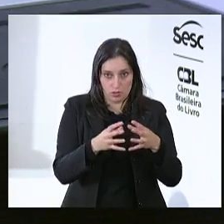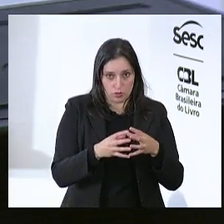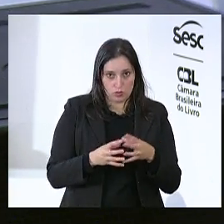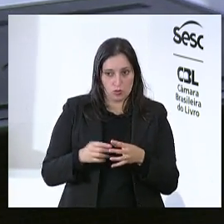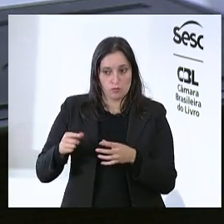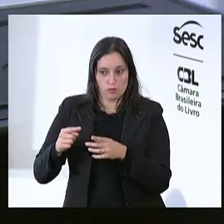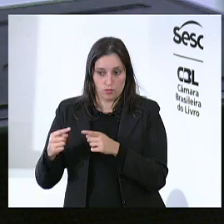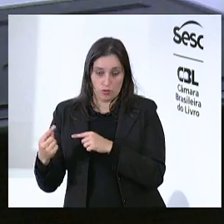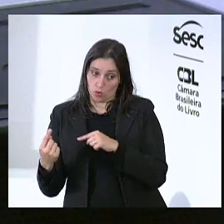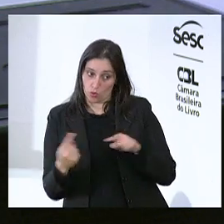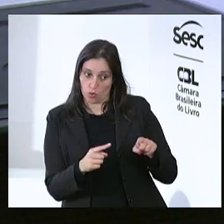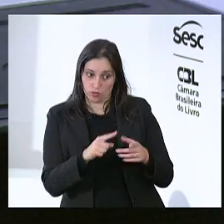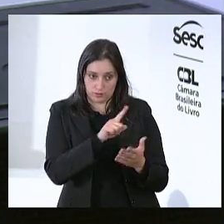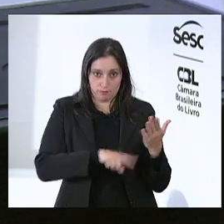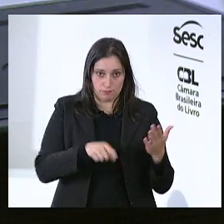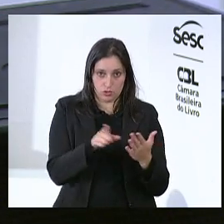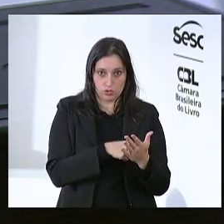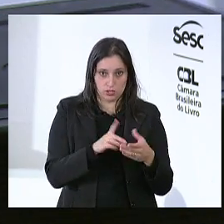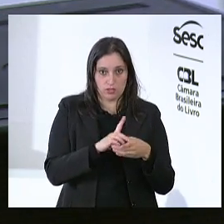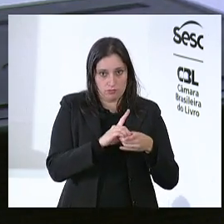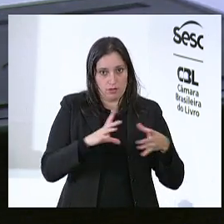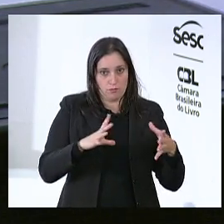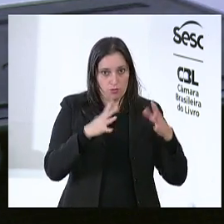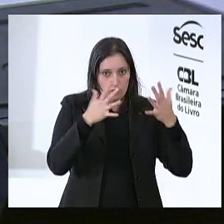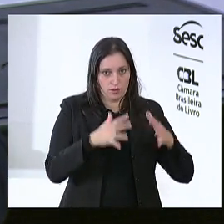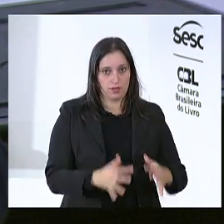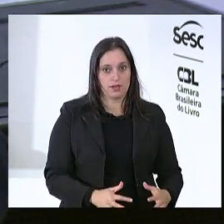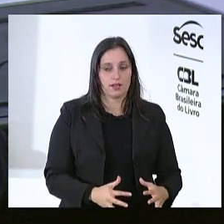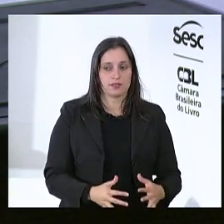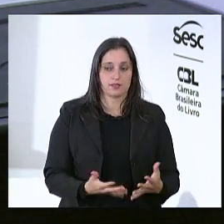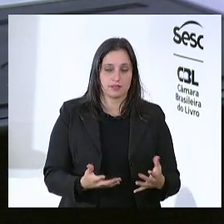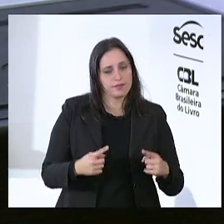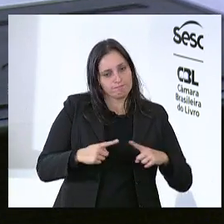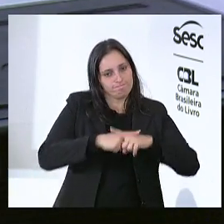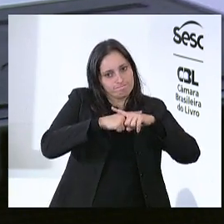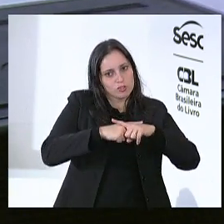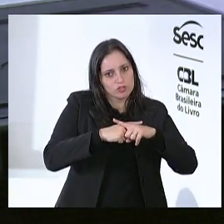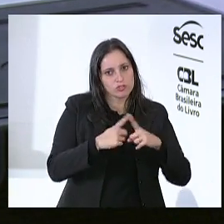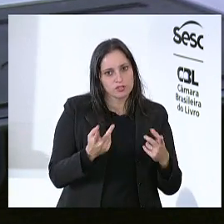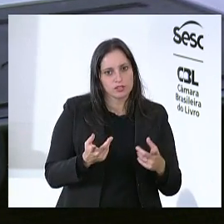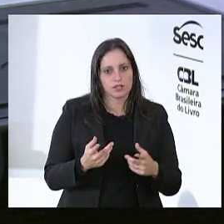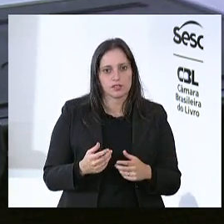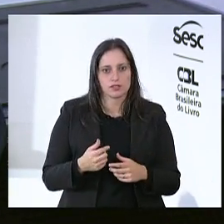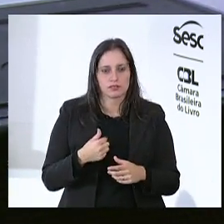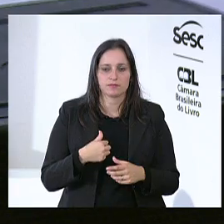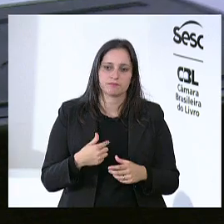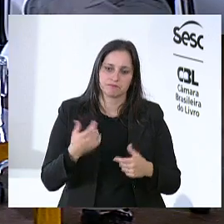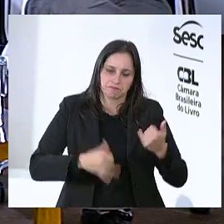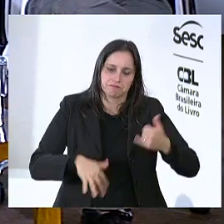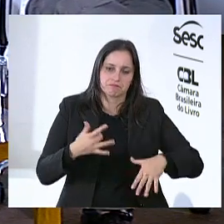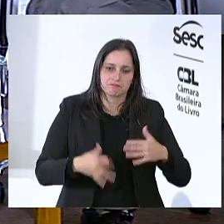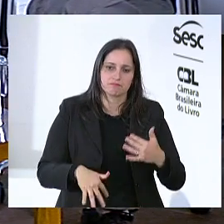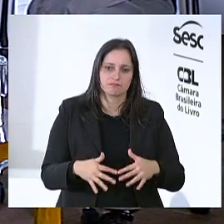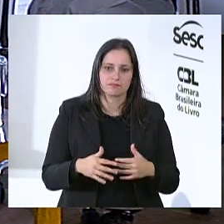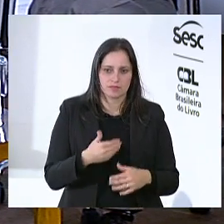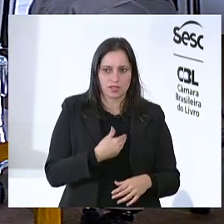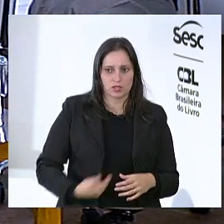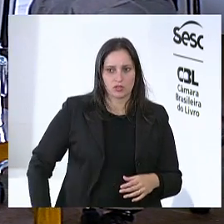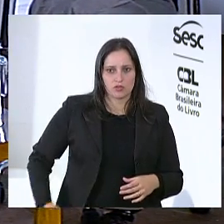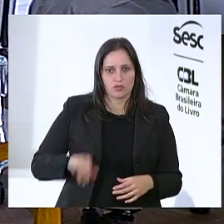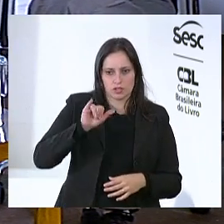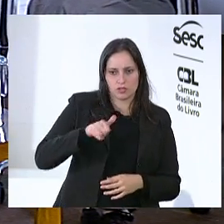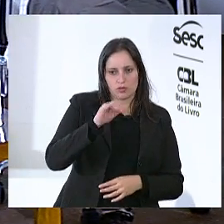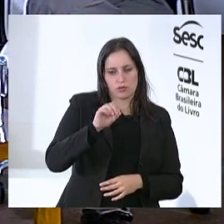ajudaram a derrubar aquele projeto democrático, contraditório, não vai aqui nenhuma visão laudatória do governo João Goulart,